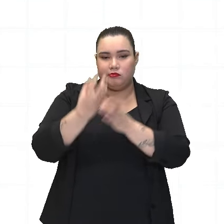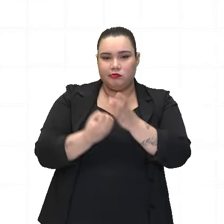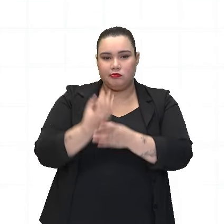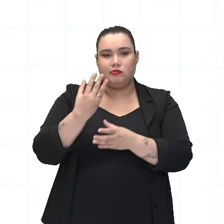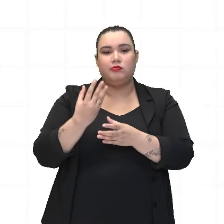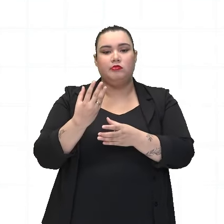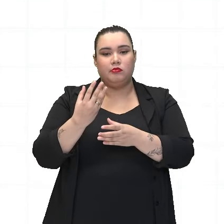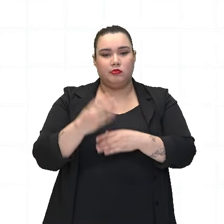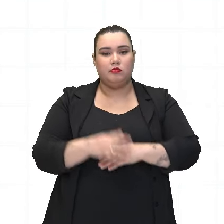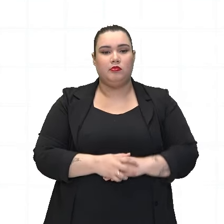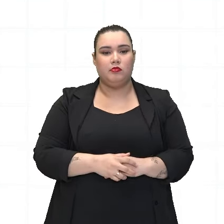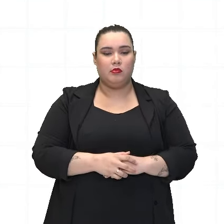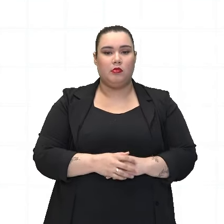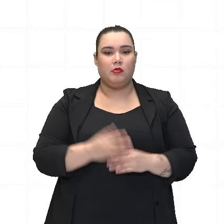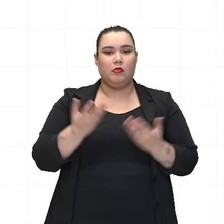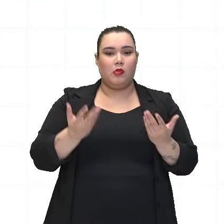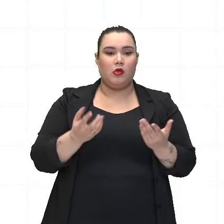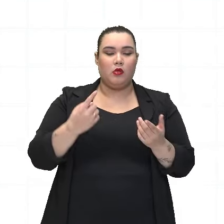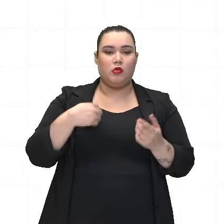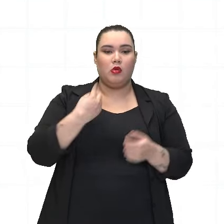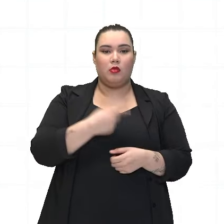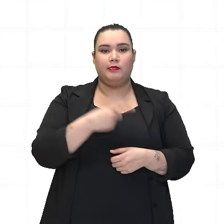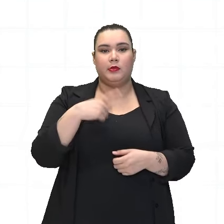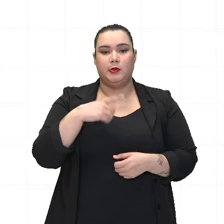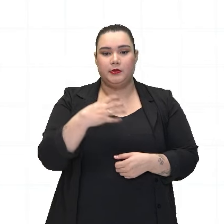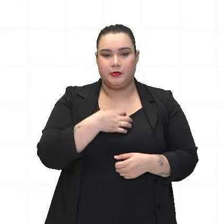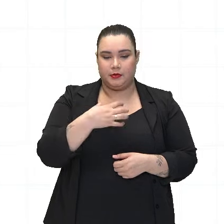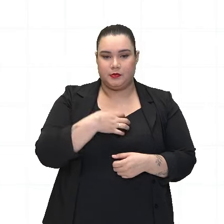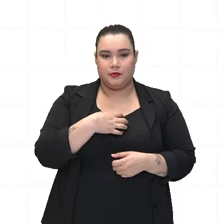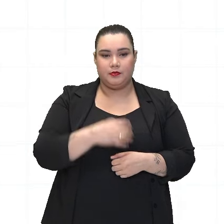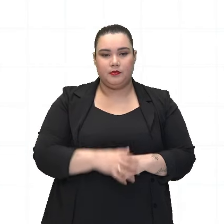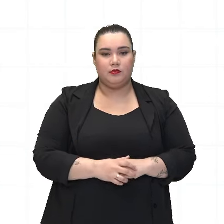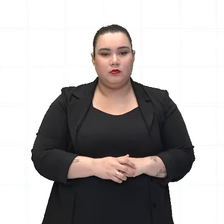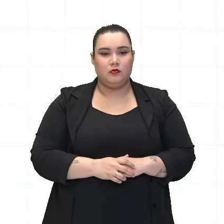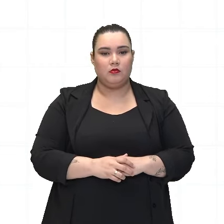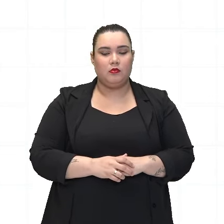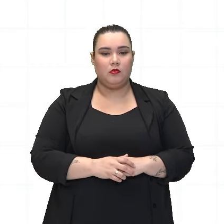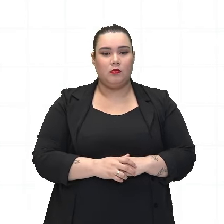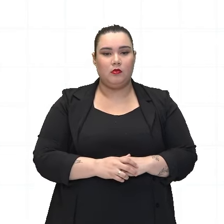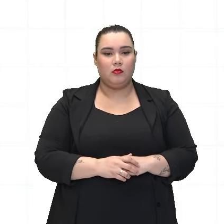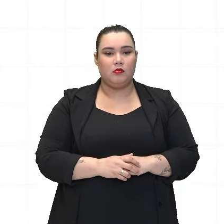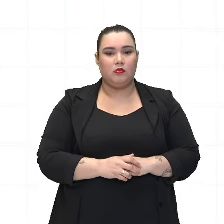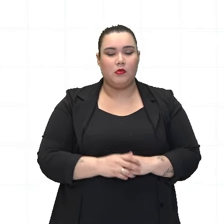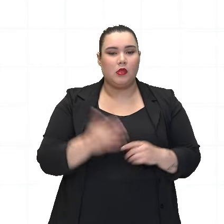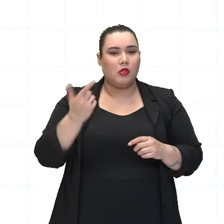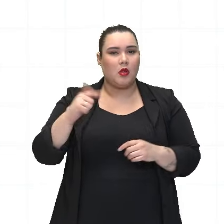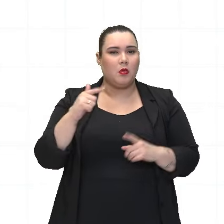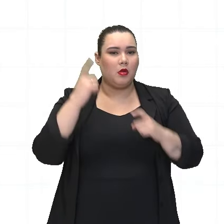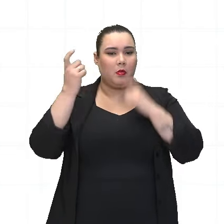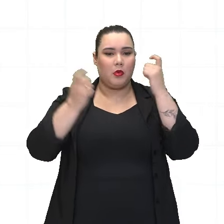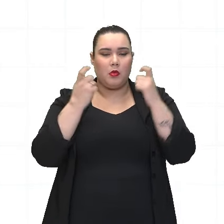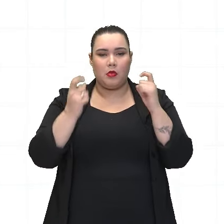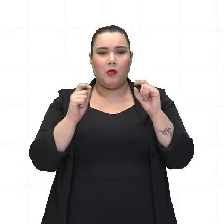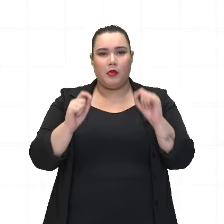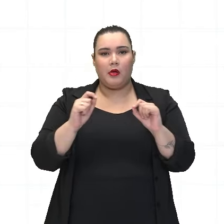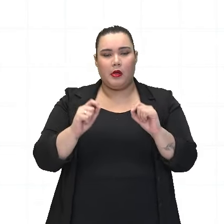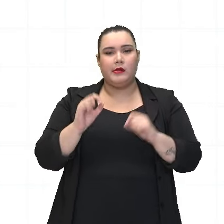produzem em nossos órgãos do sentido. Não se preocupa com a